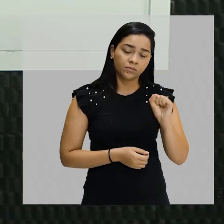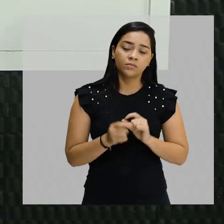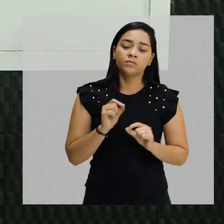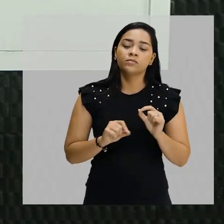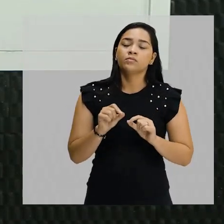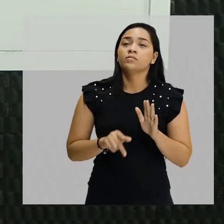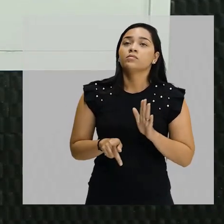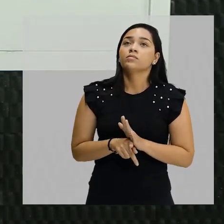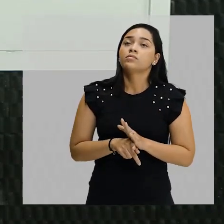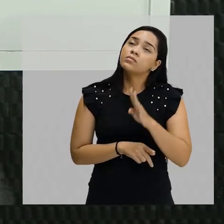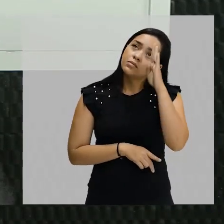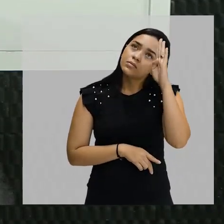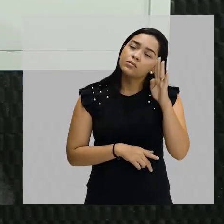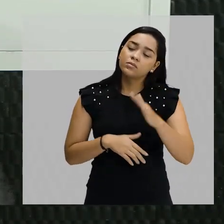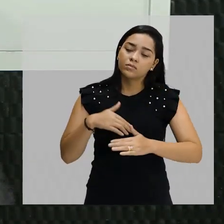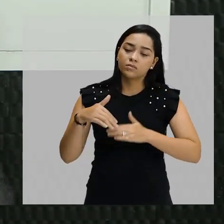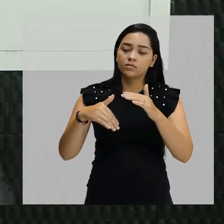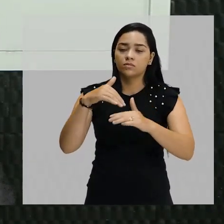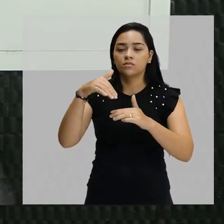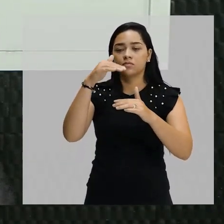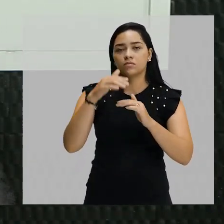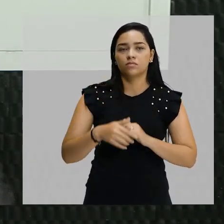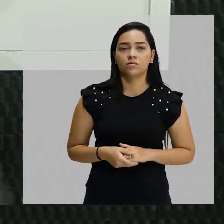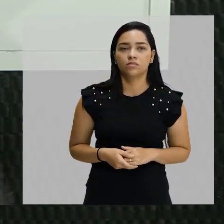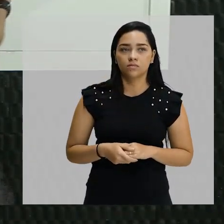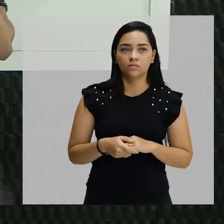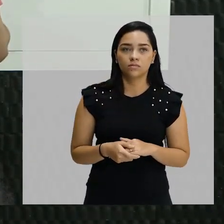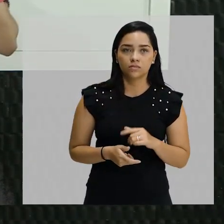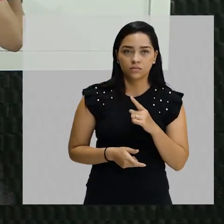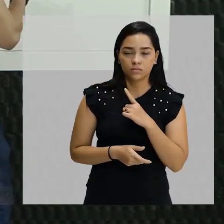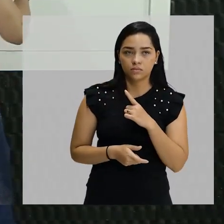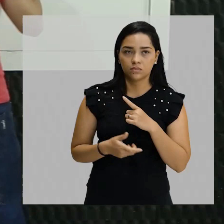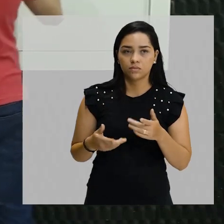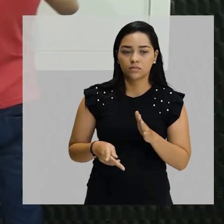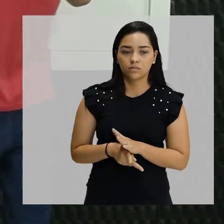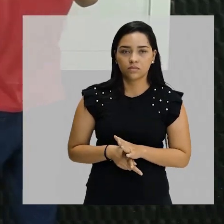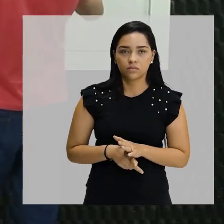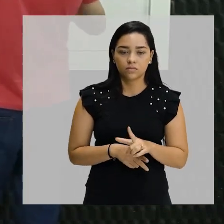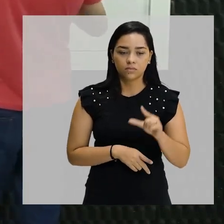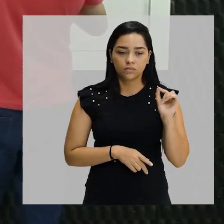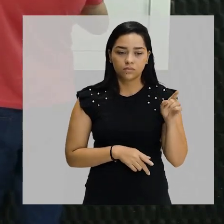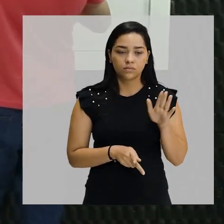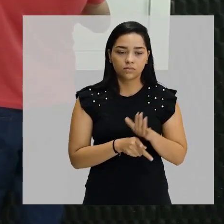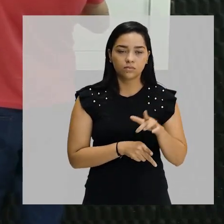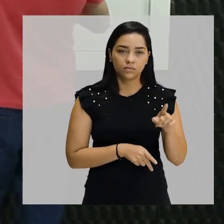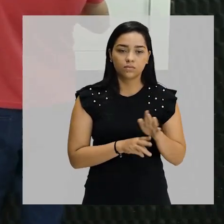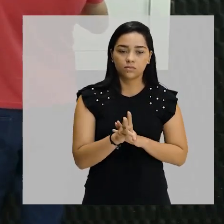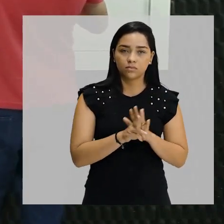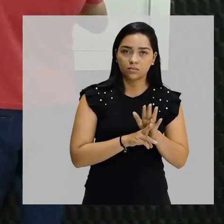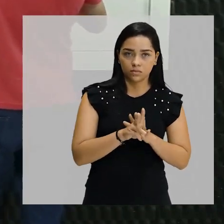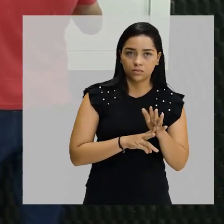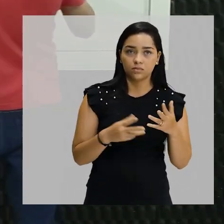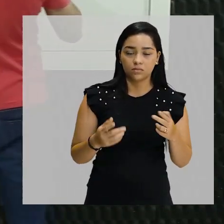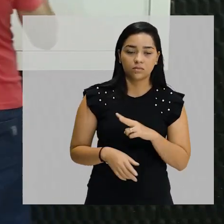o grande Baluarte deste processo tá a partir Claro da definição deste método ele vai